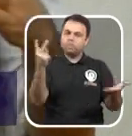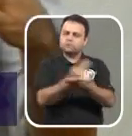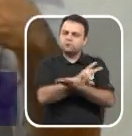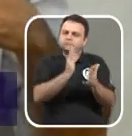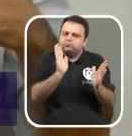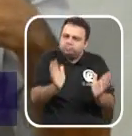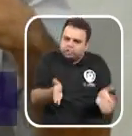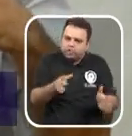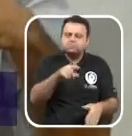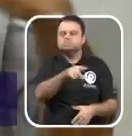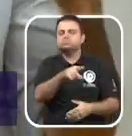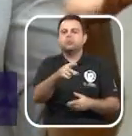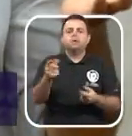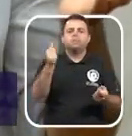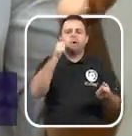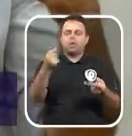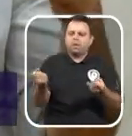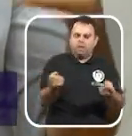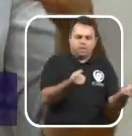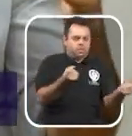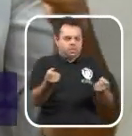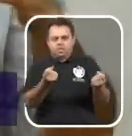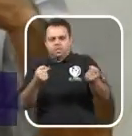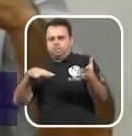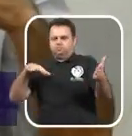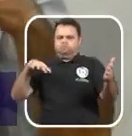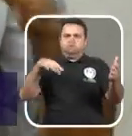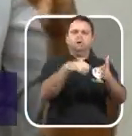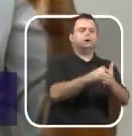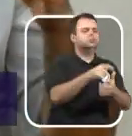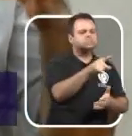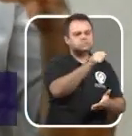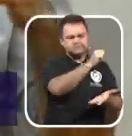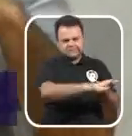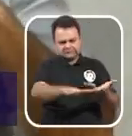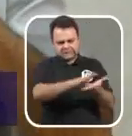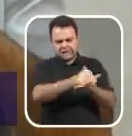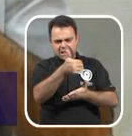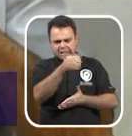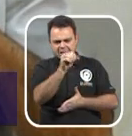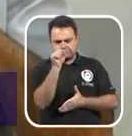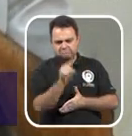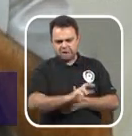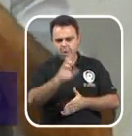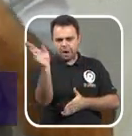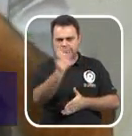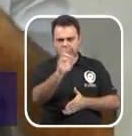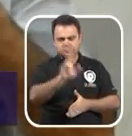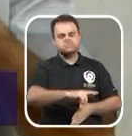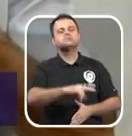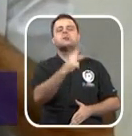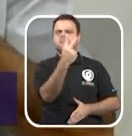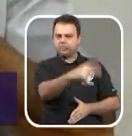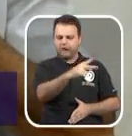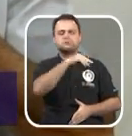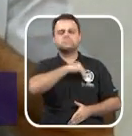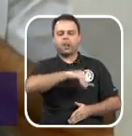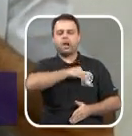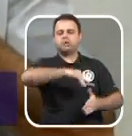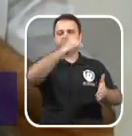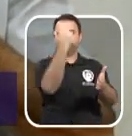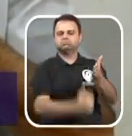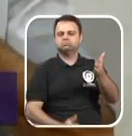ela bateu o ônibus, calcularam a despesa em 10, 11 mil reais e estão descontando dela até o final do contrato. Essa pessoa dirige sozinha.